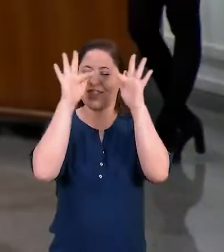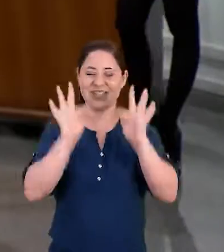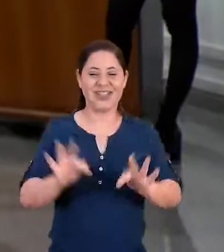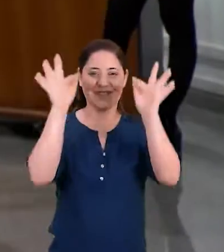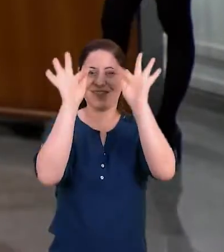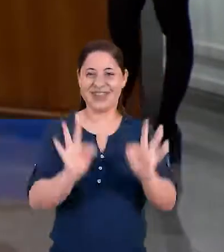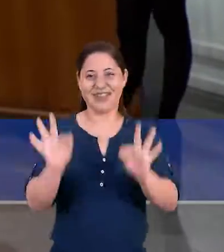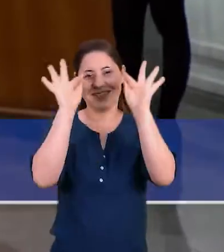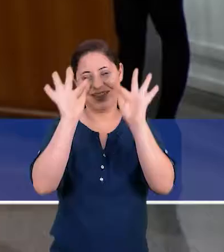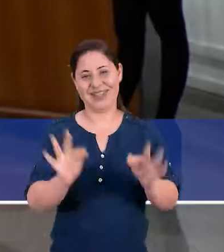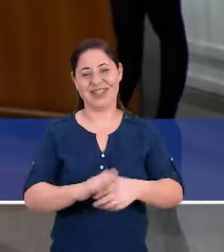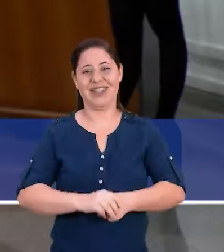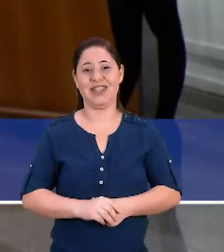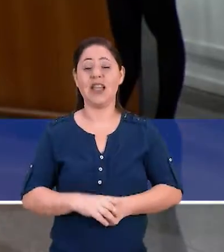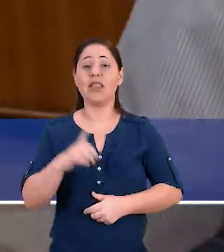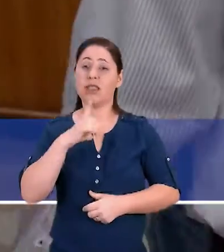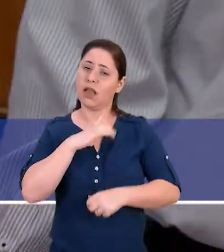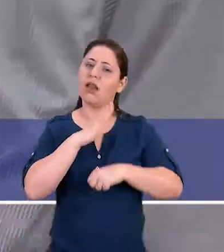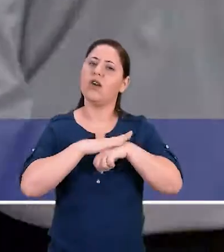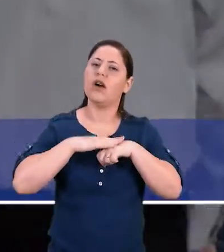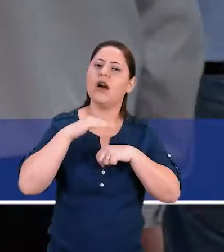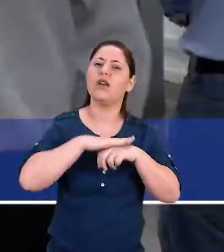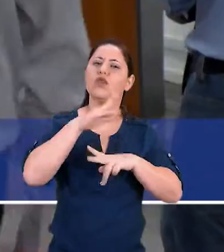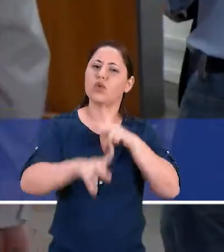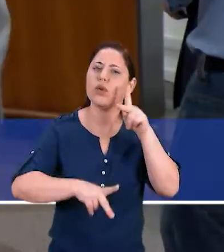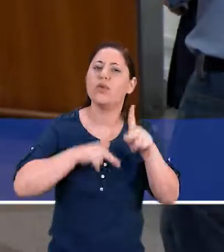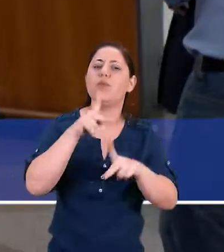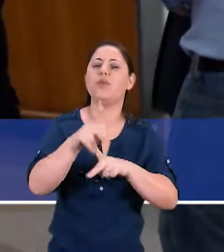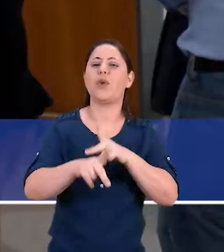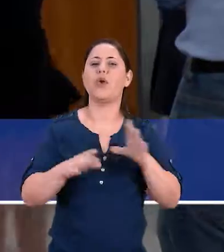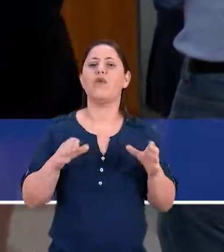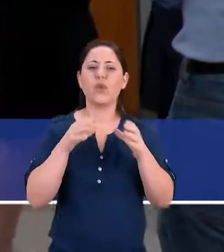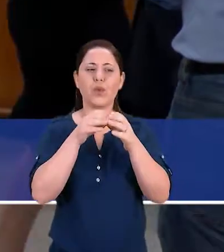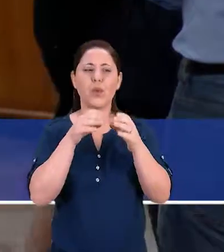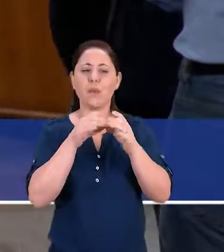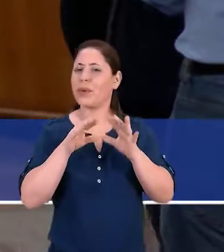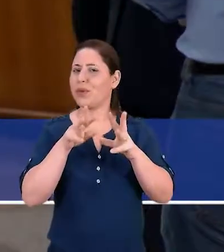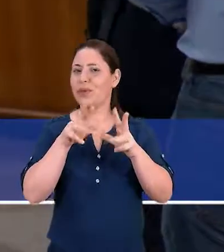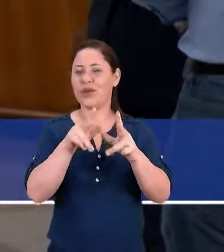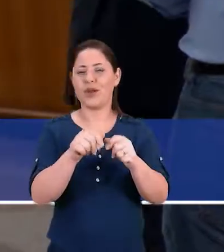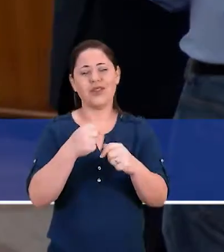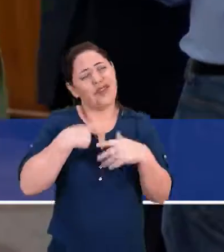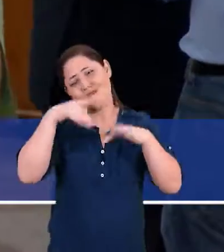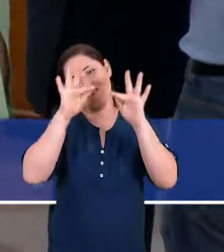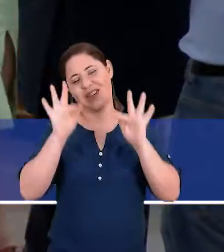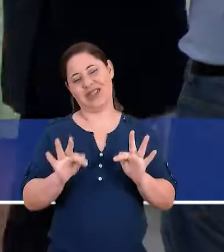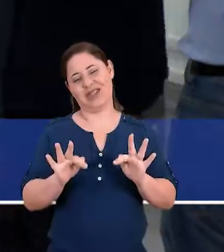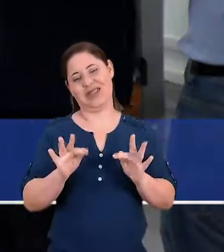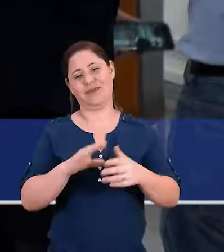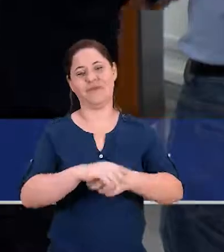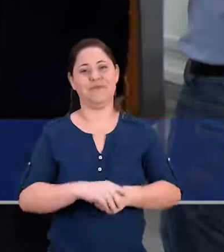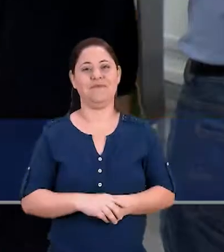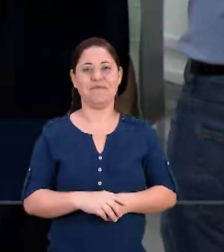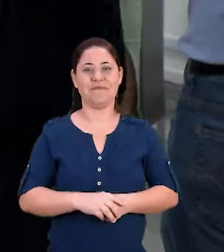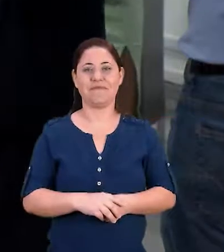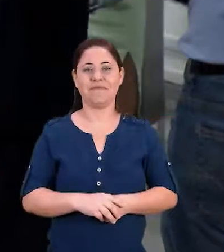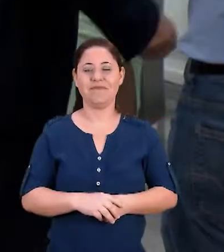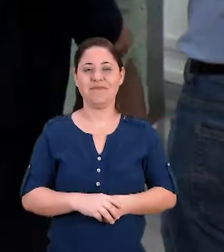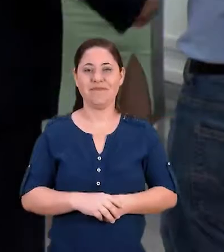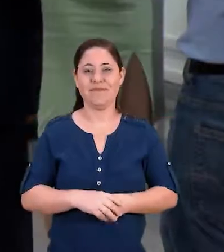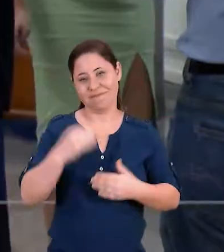Estou feliz, feliz, feliz. Eu tenho muito carinho do povo, de toda a turma. Então, eu sou feliz com